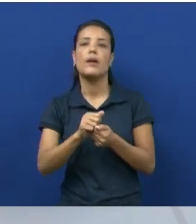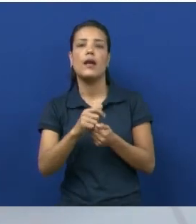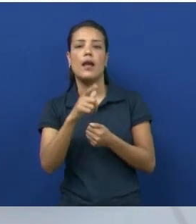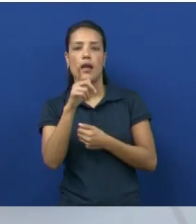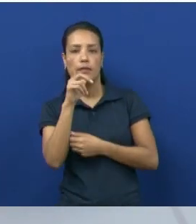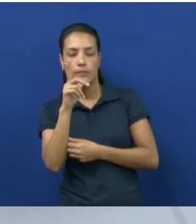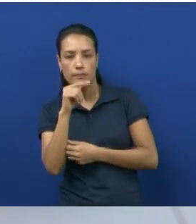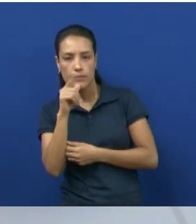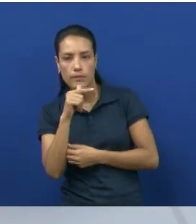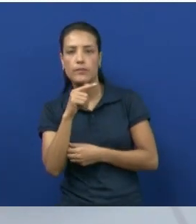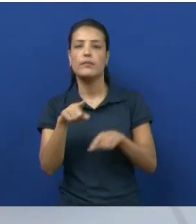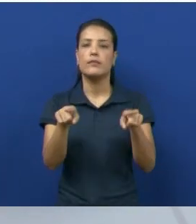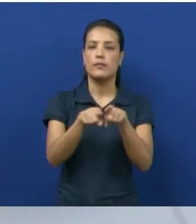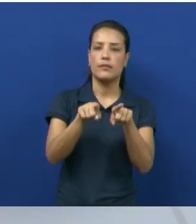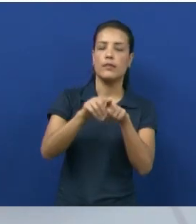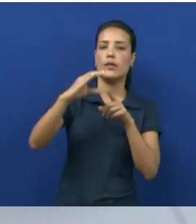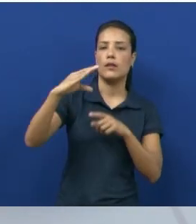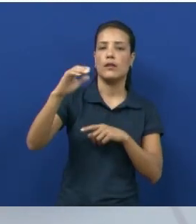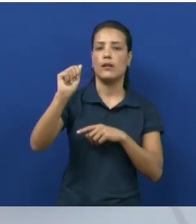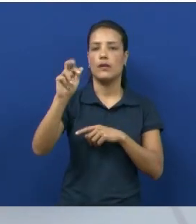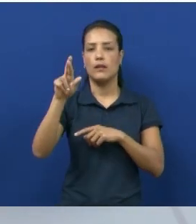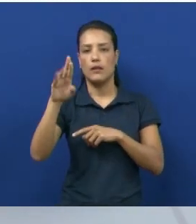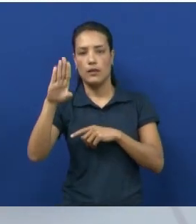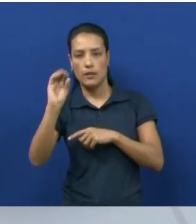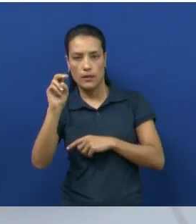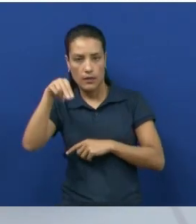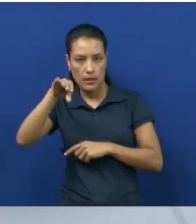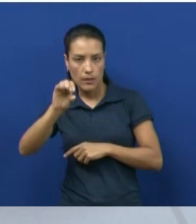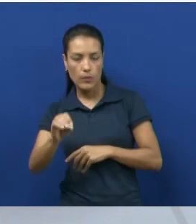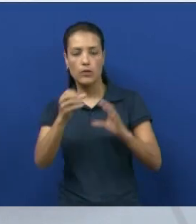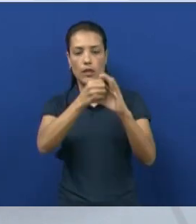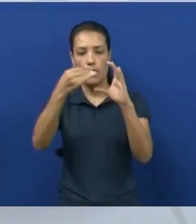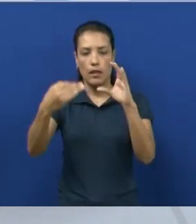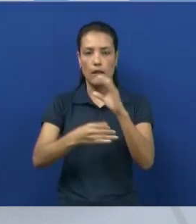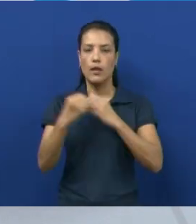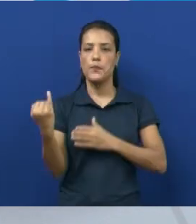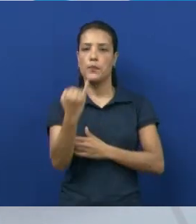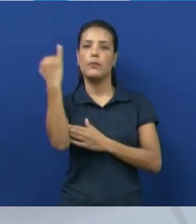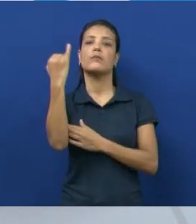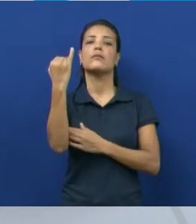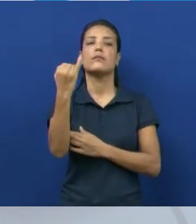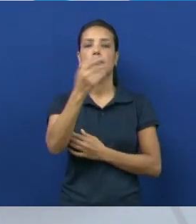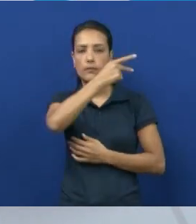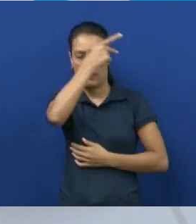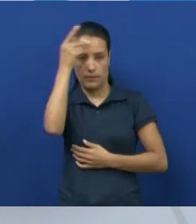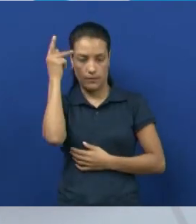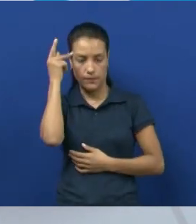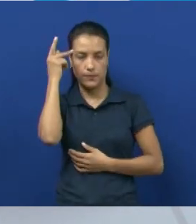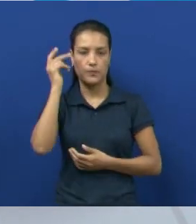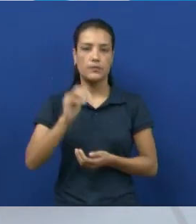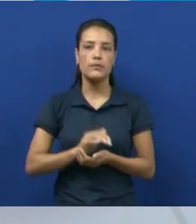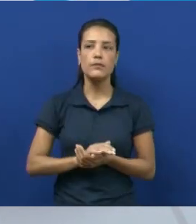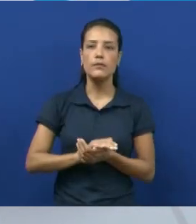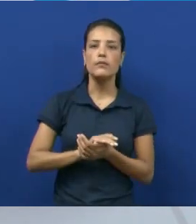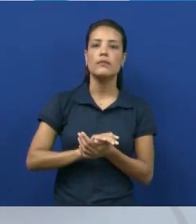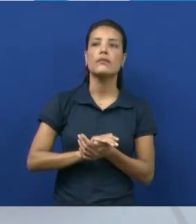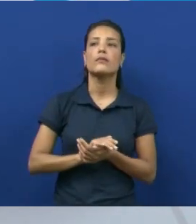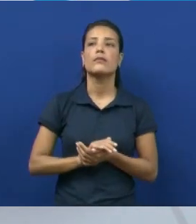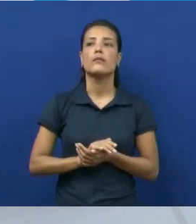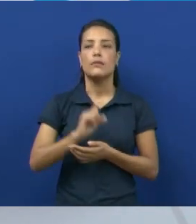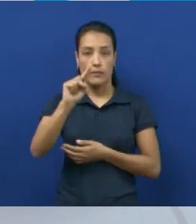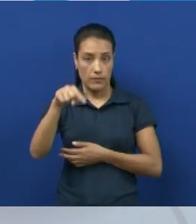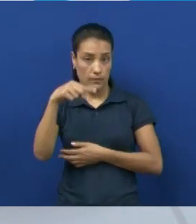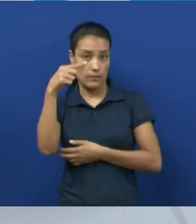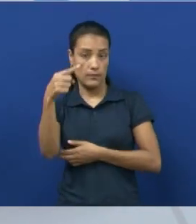de carbono, que são características necessárias para a nossa sobrevivência. Depois da Terra,